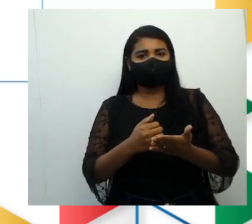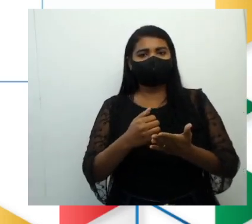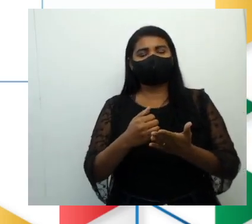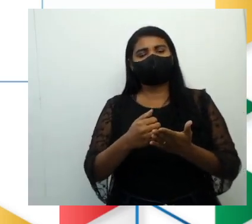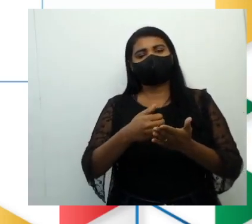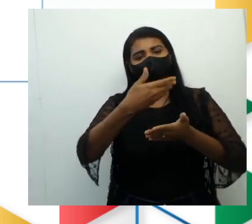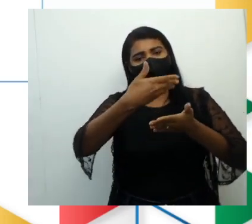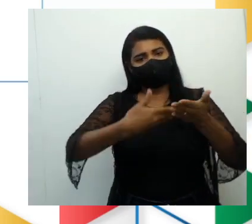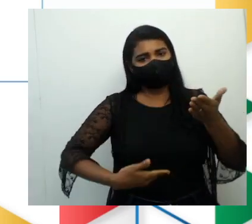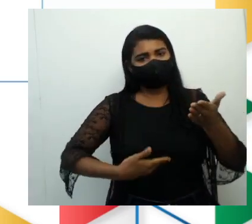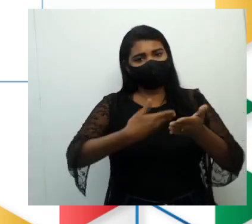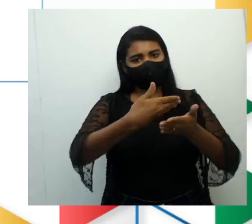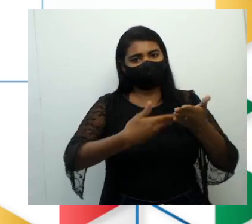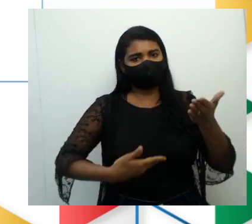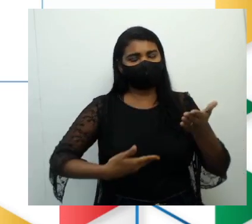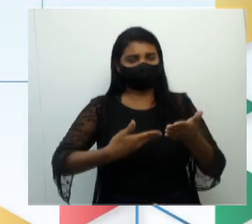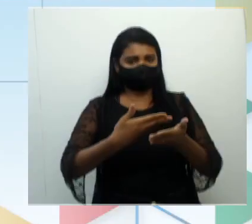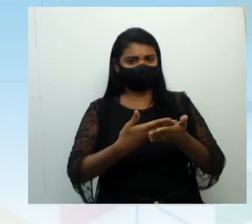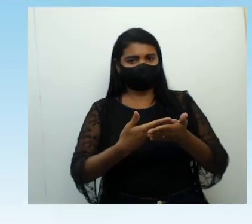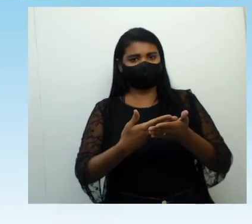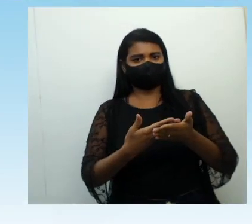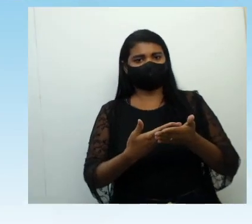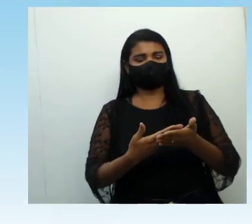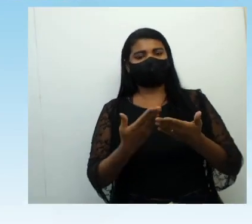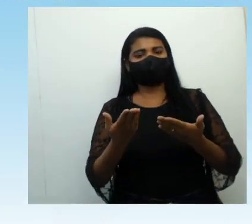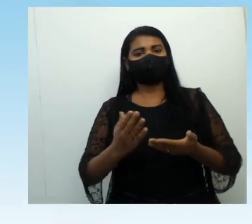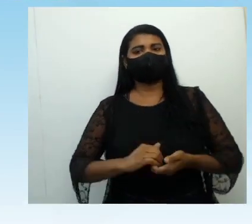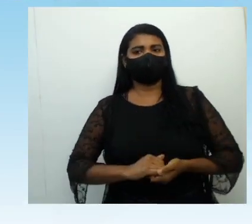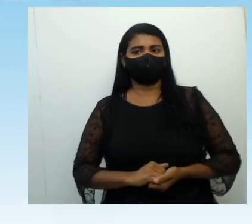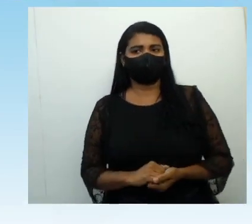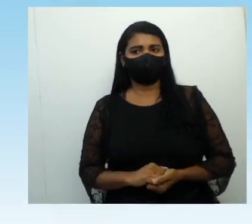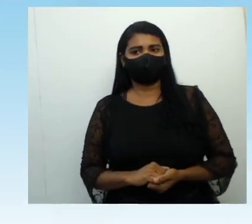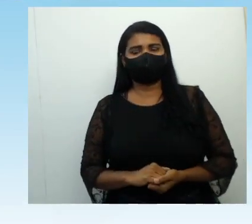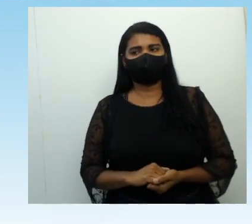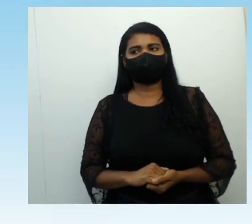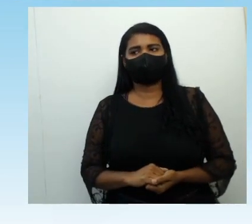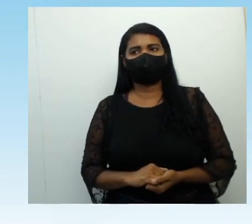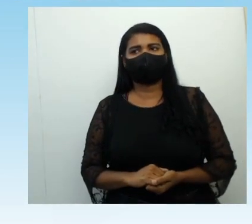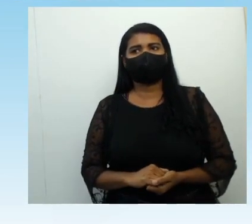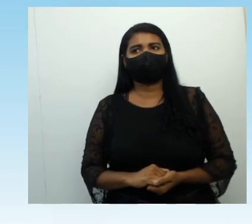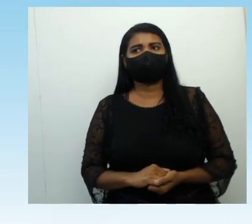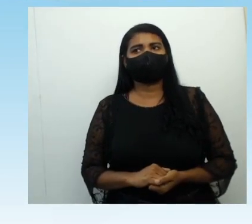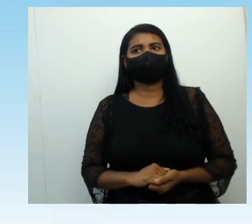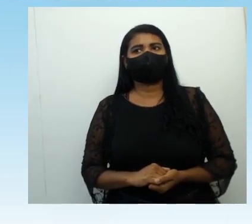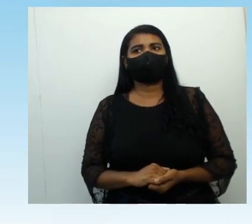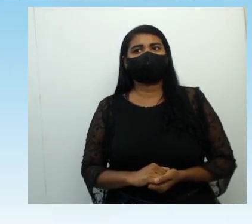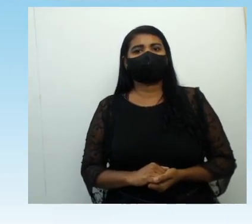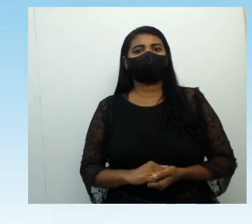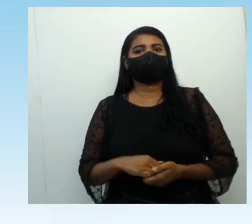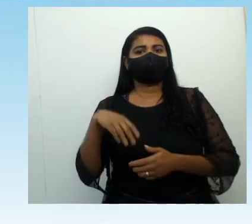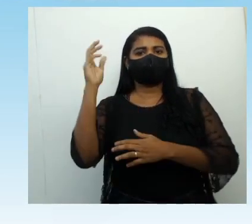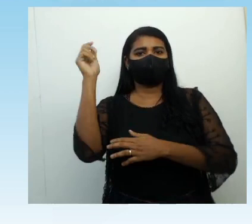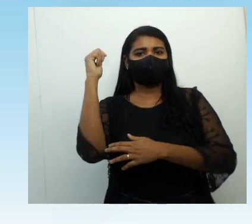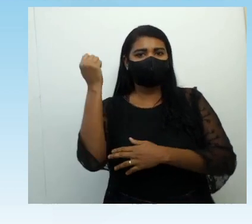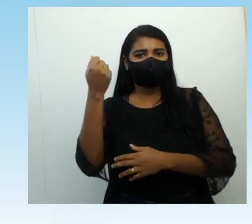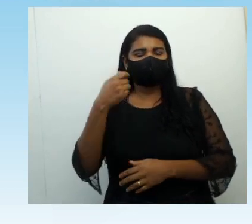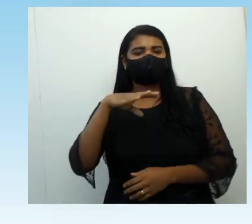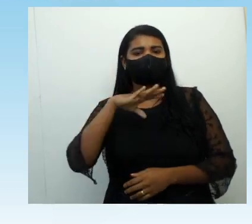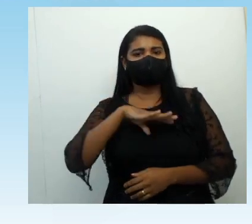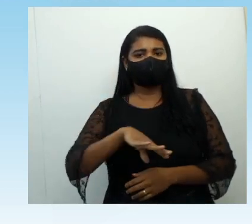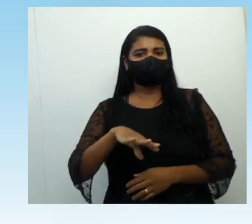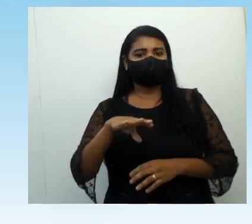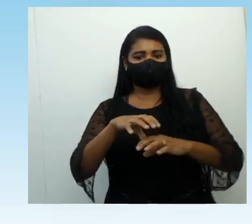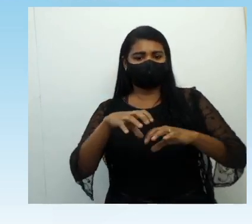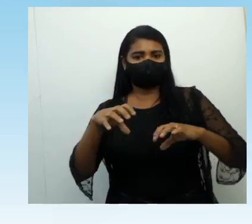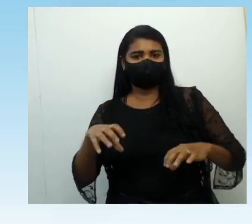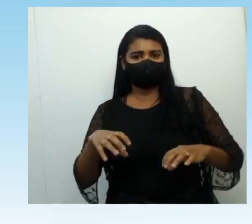ofício fazendo esse tipo desse Tratado de Tordesilhas, tá? Tratado de Tordesilhas firmado em Espanha e Portugal para repartir